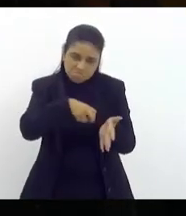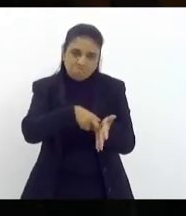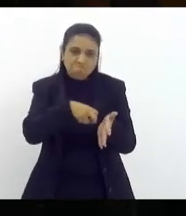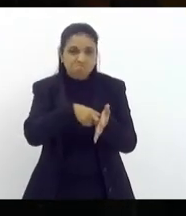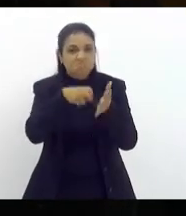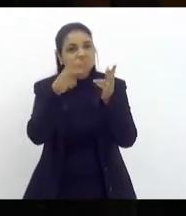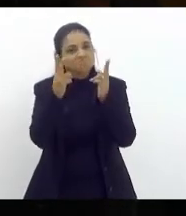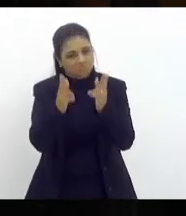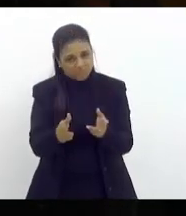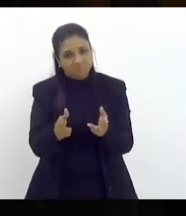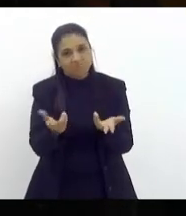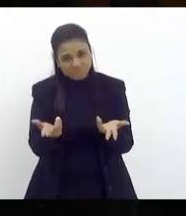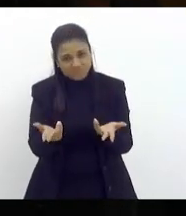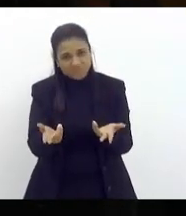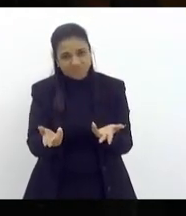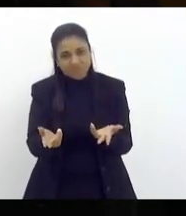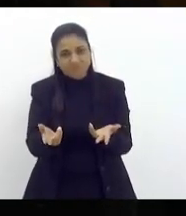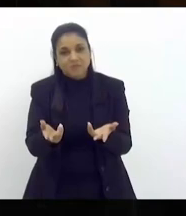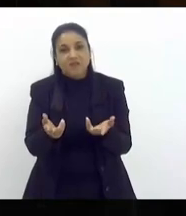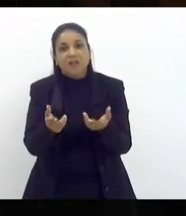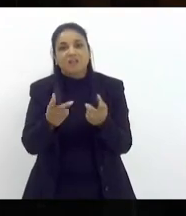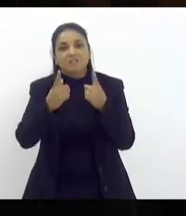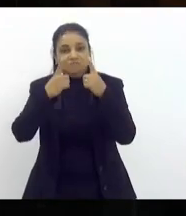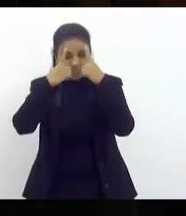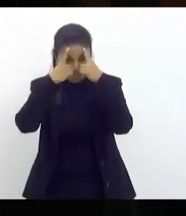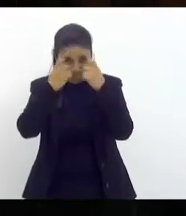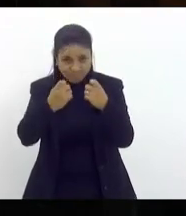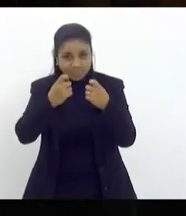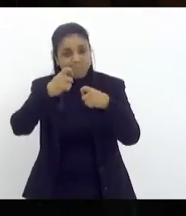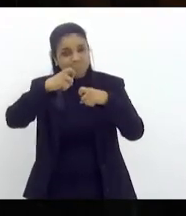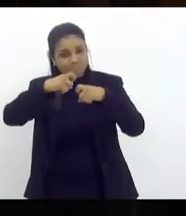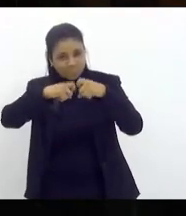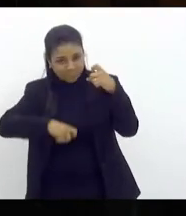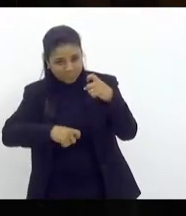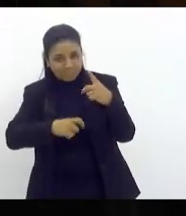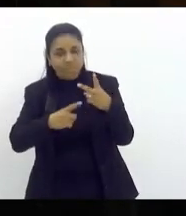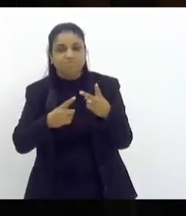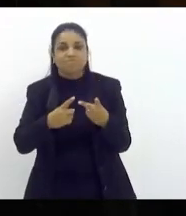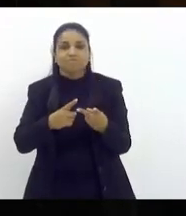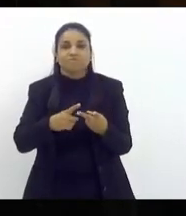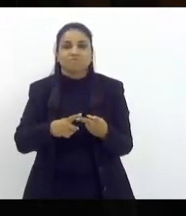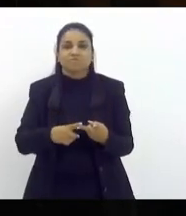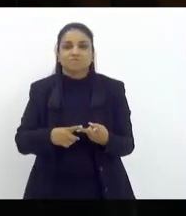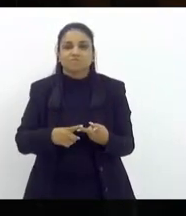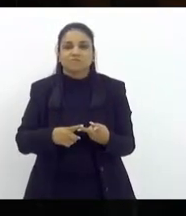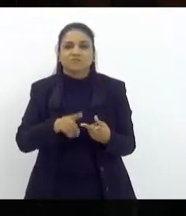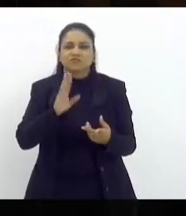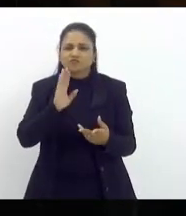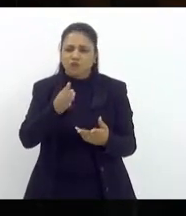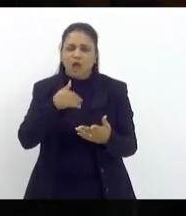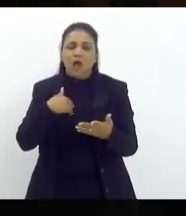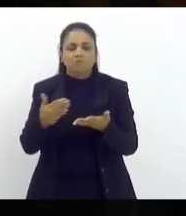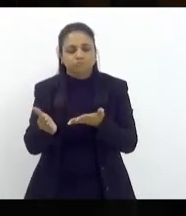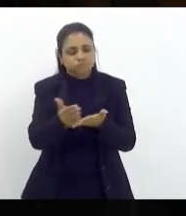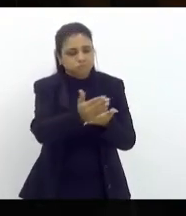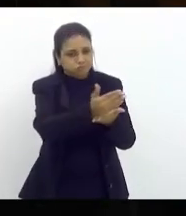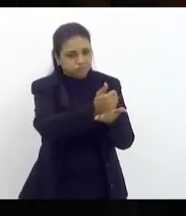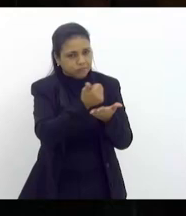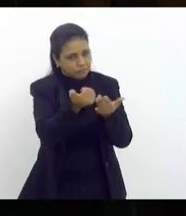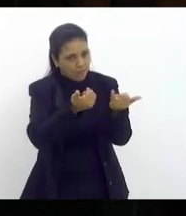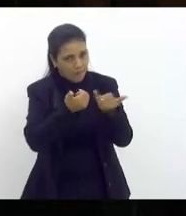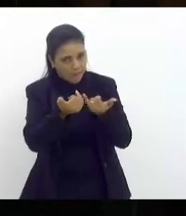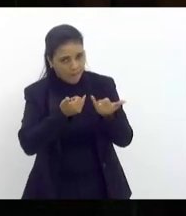desde é as violações sexuais eh que nós já levantamos e já